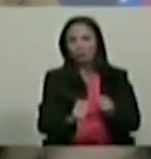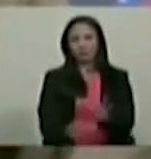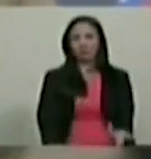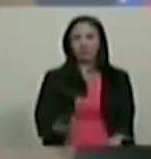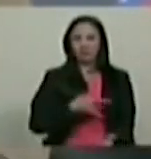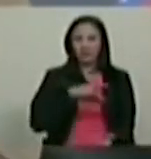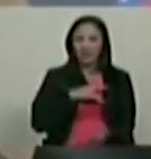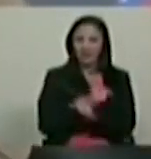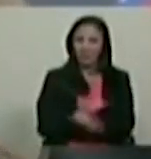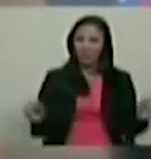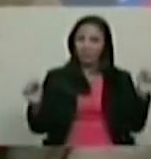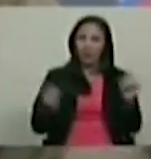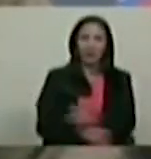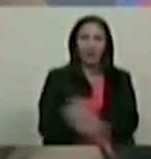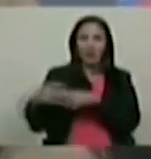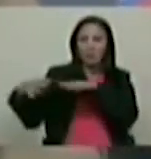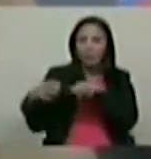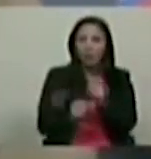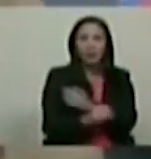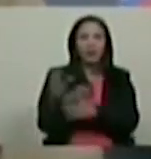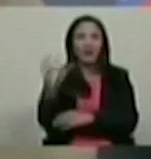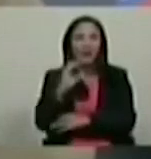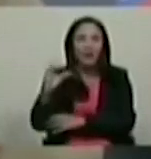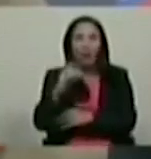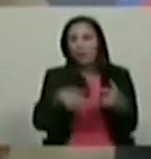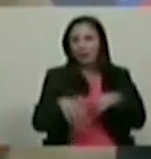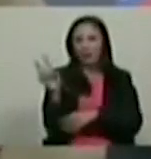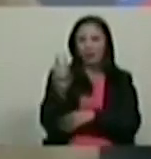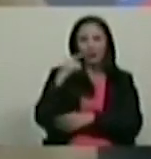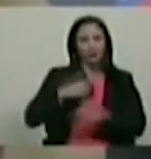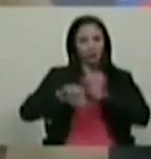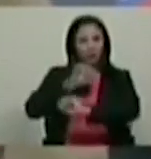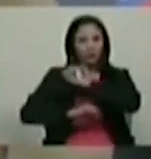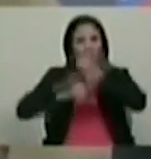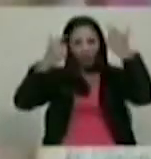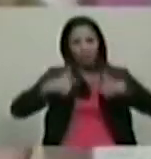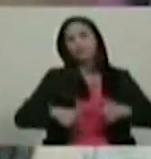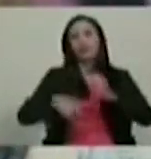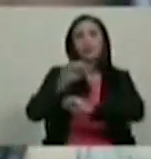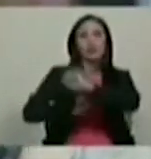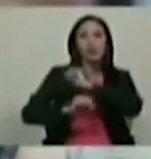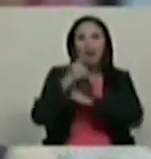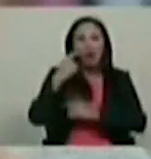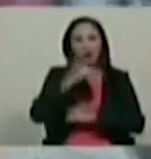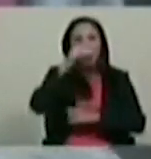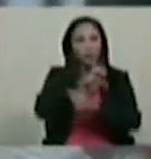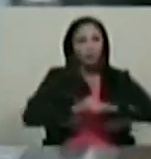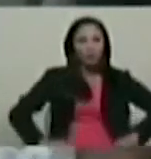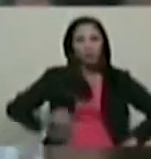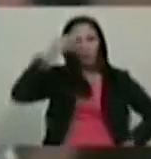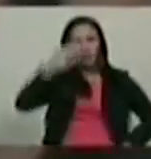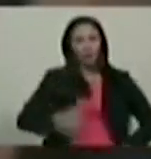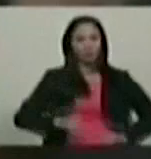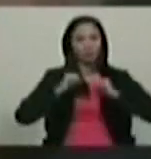maioria opositora, que também não o reconhece como presidente legítimo, por ter se reeleito em um pleito taxado de fraudulento. Maduro